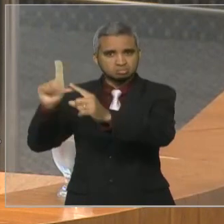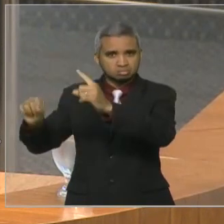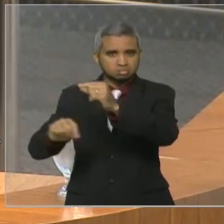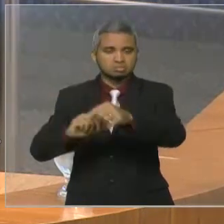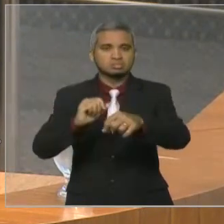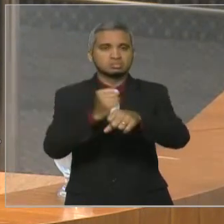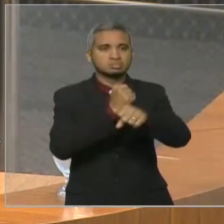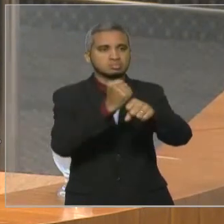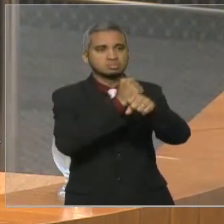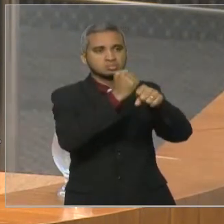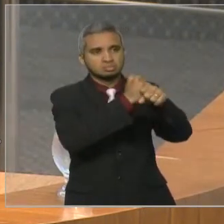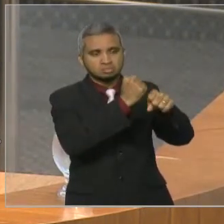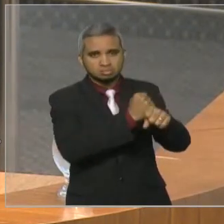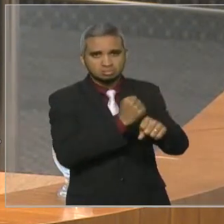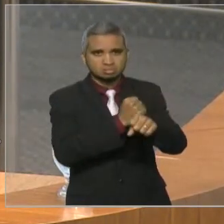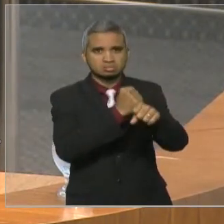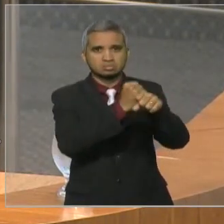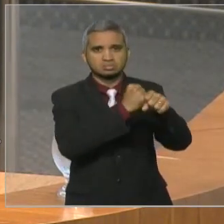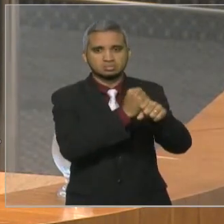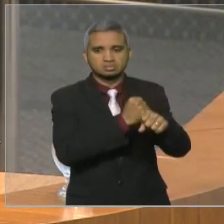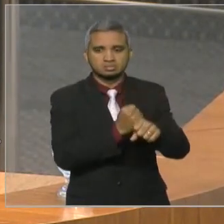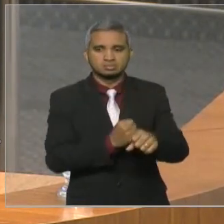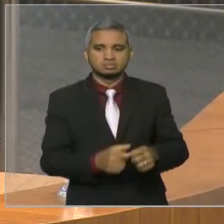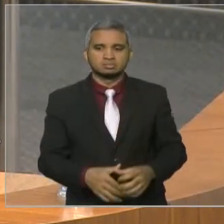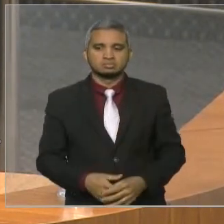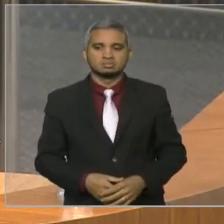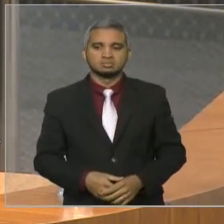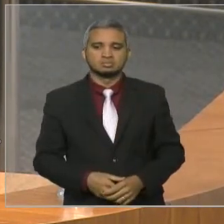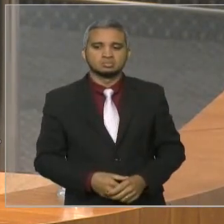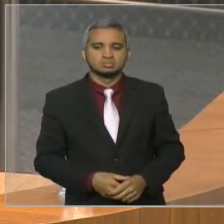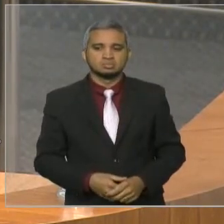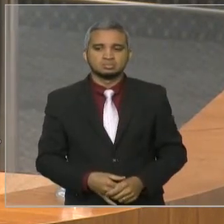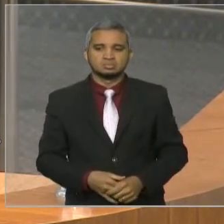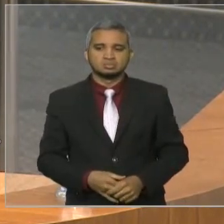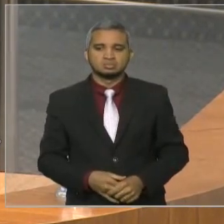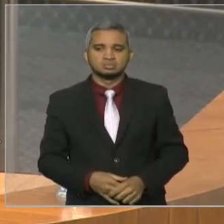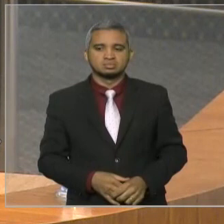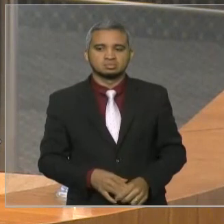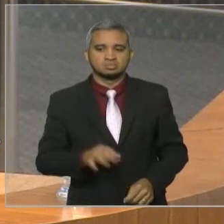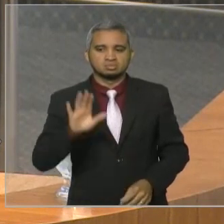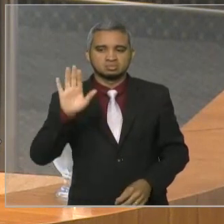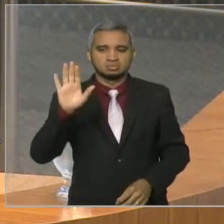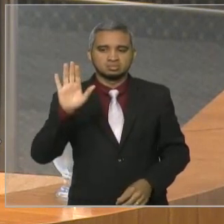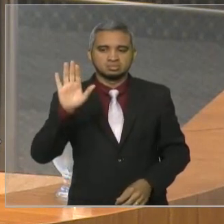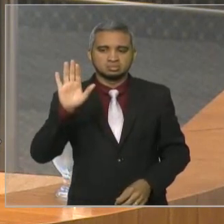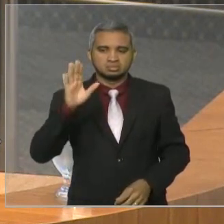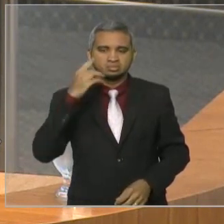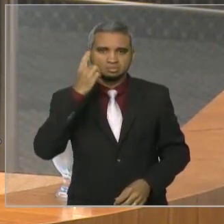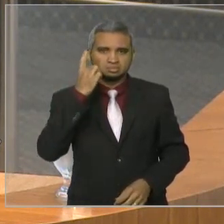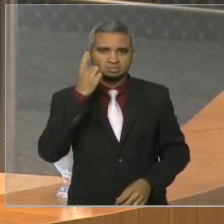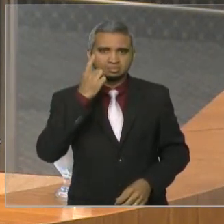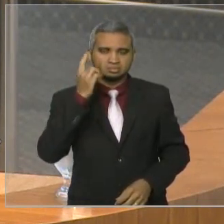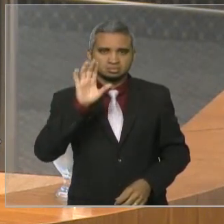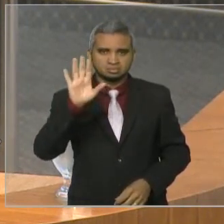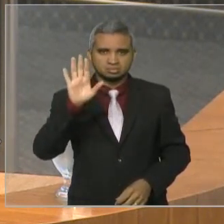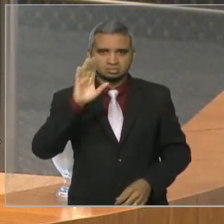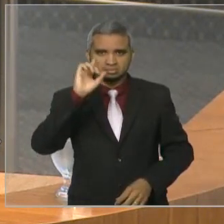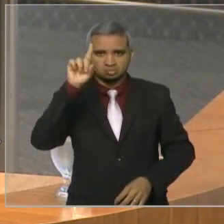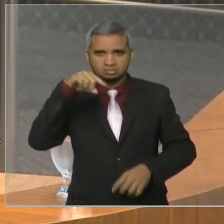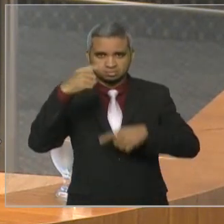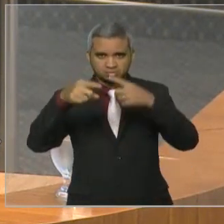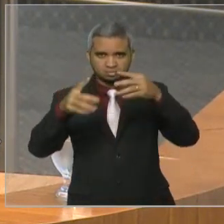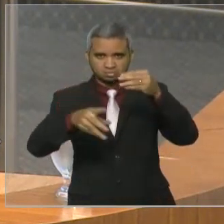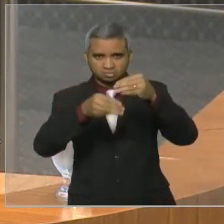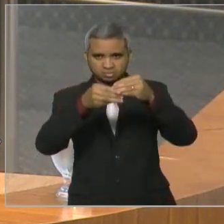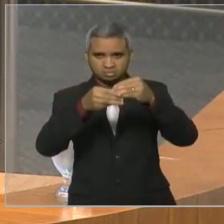do Estado, assim também como os servidores. Deputado que Rafael ali trabalham, Leitua, no momento devido, Vossa Excelência conceda uma parte, no momento devido. Sim, com certeza